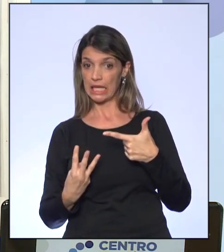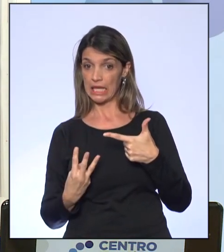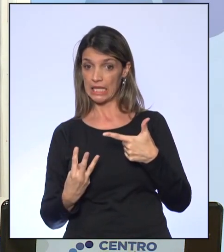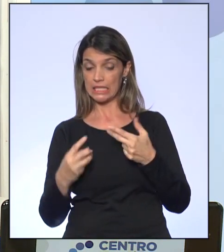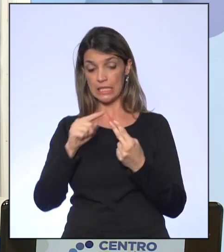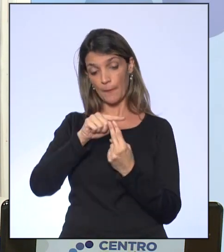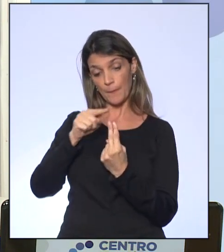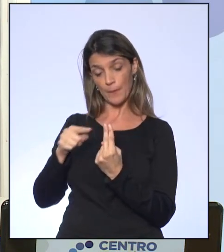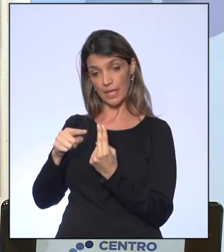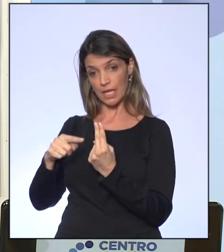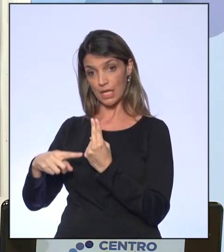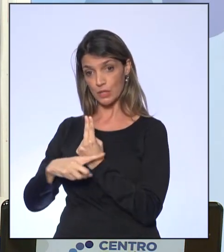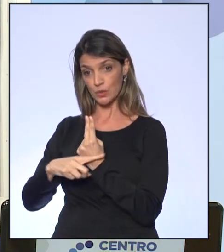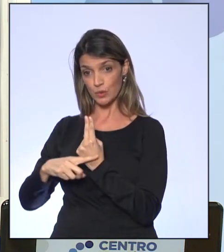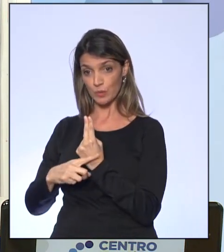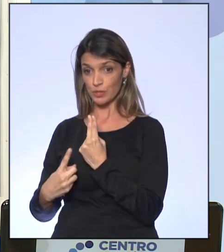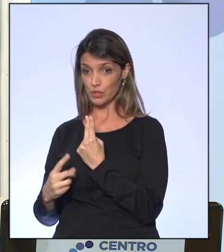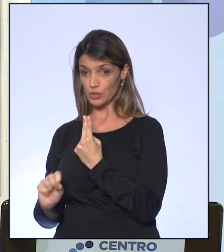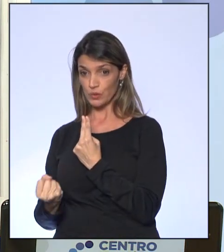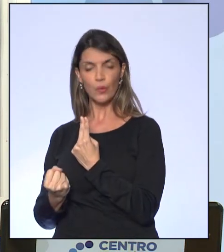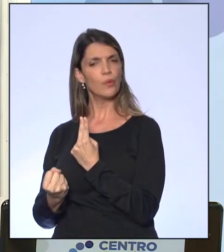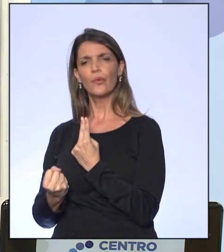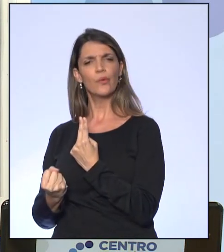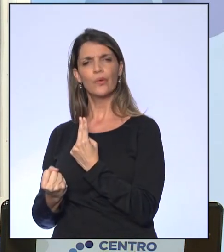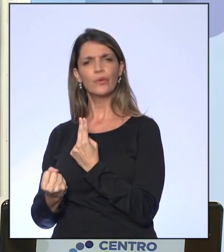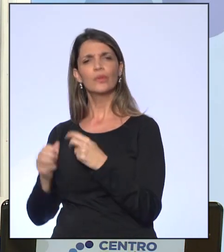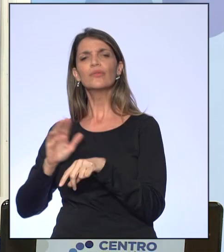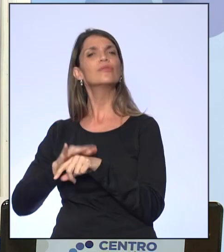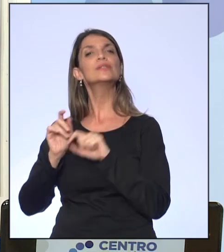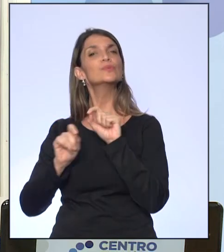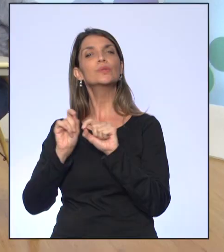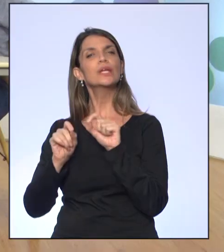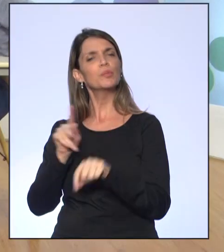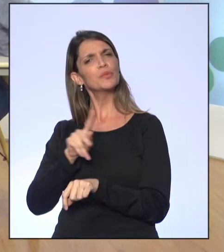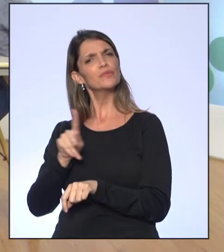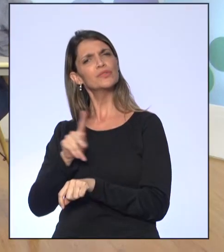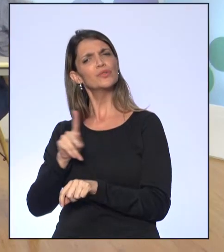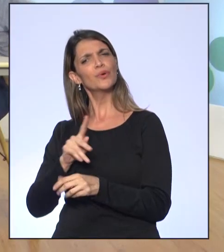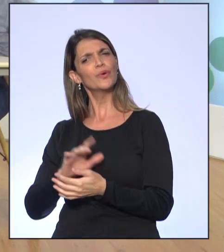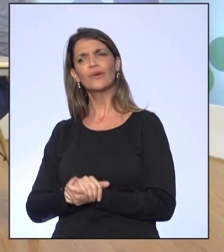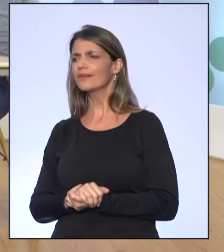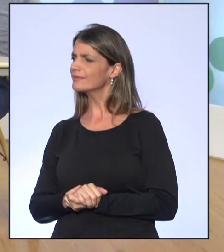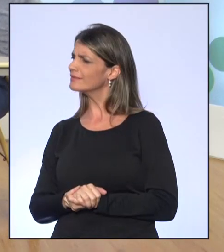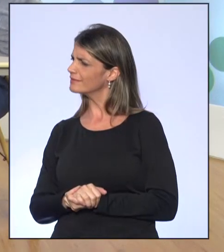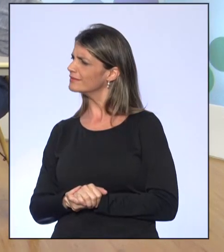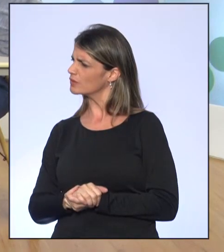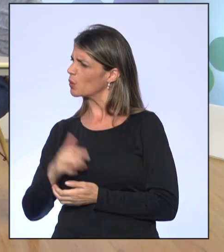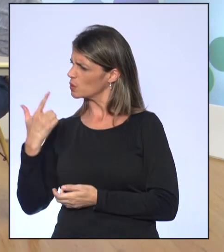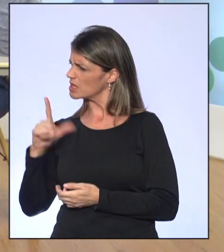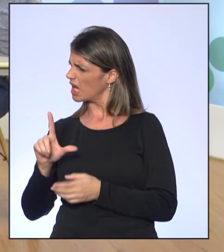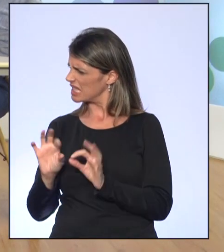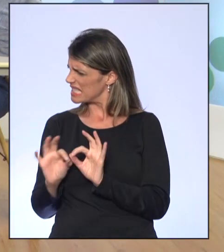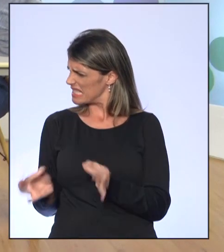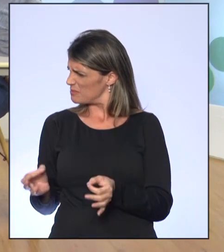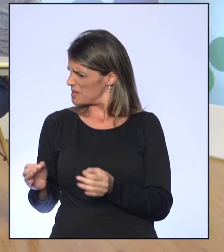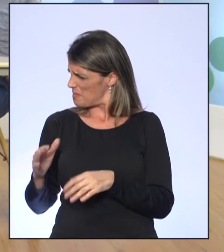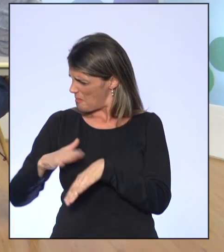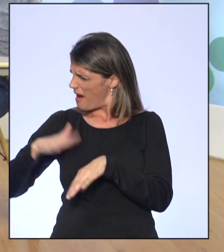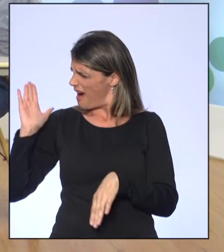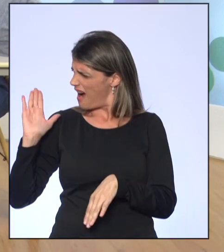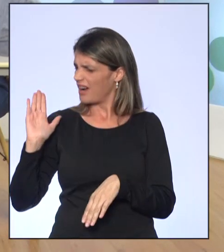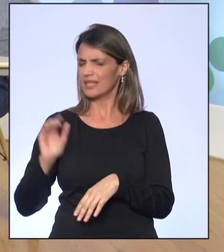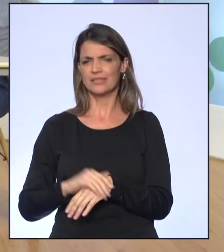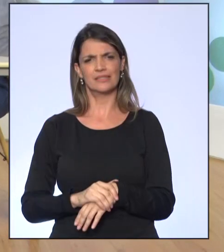sobre 18. E aí? O que você acha, Marcos? Eu acho que dá para simplificar um pouquinho mais, hein? Por quanto?